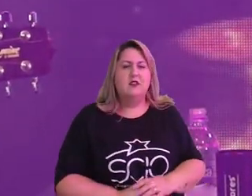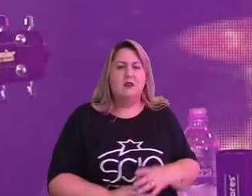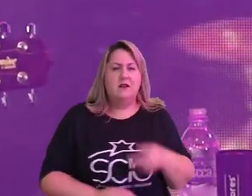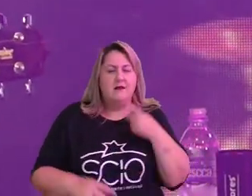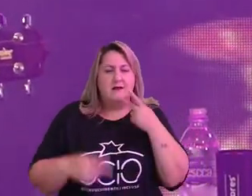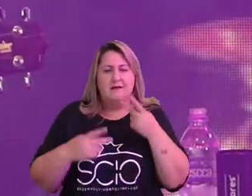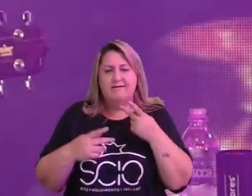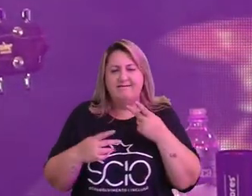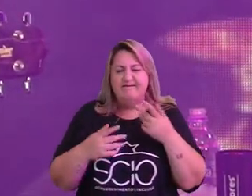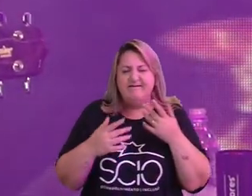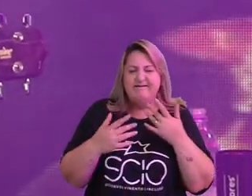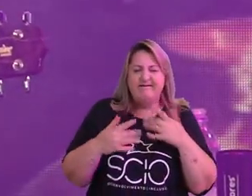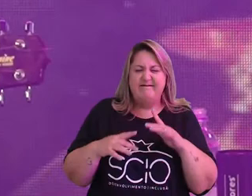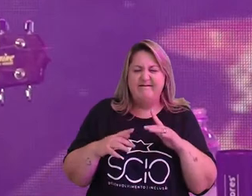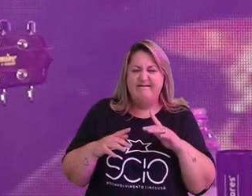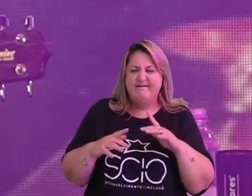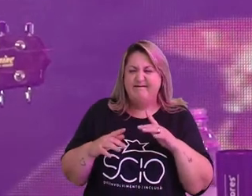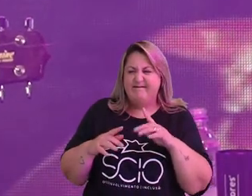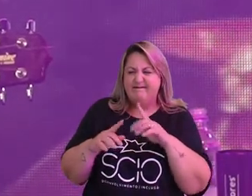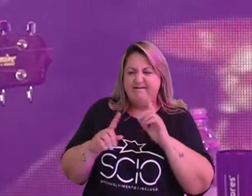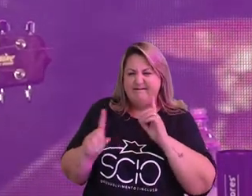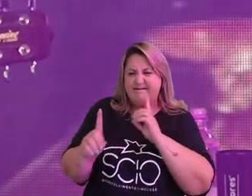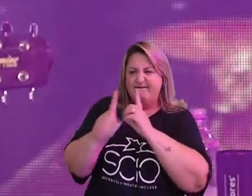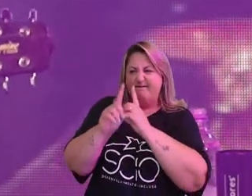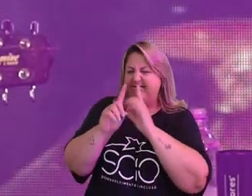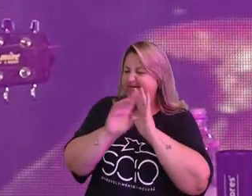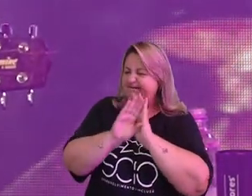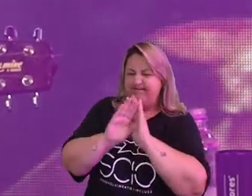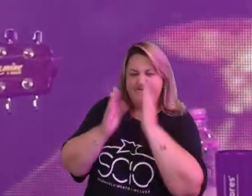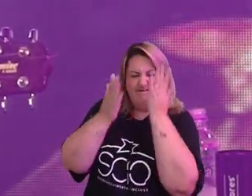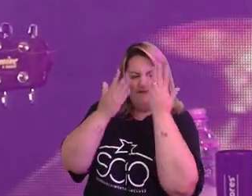Quando eu digo que não quero mais você,